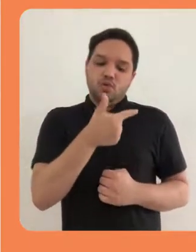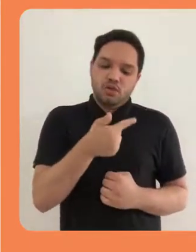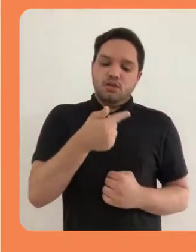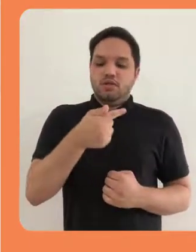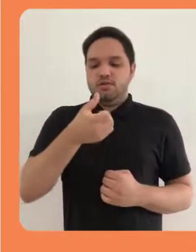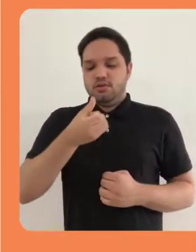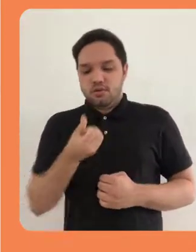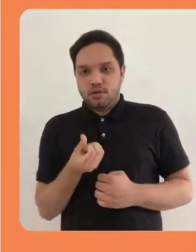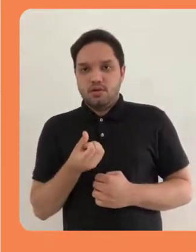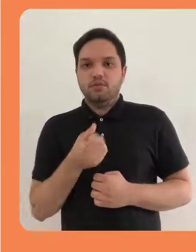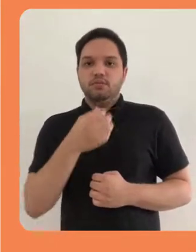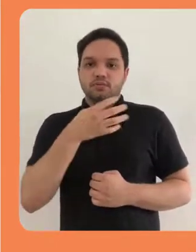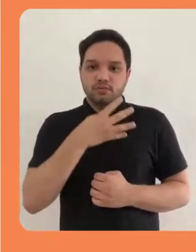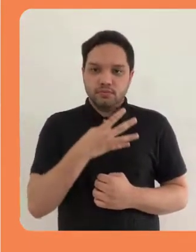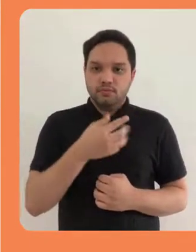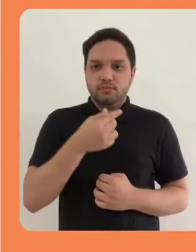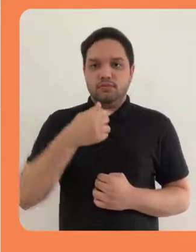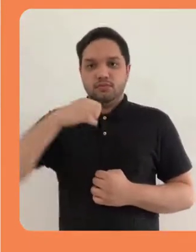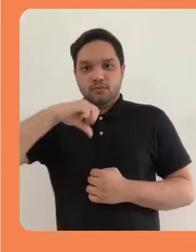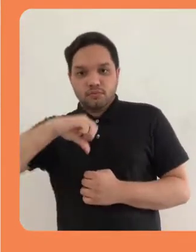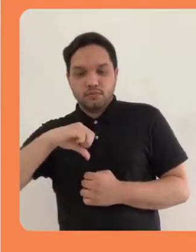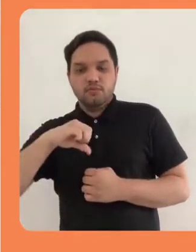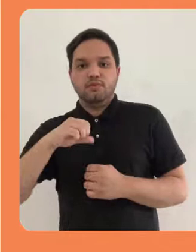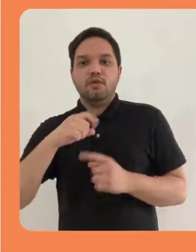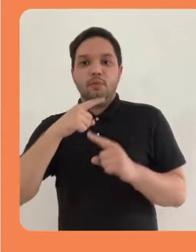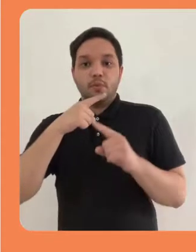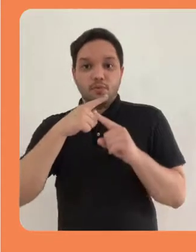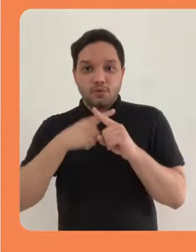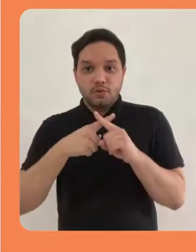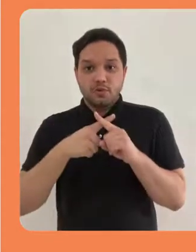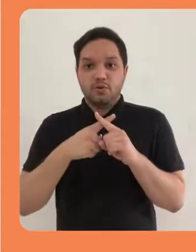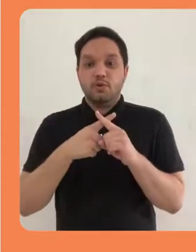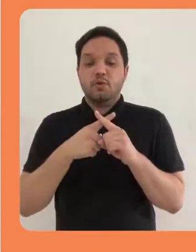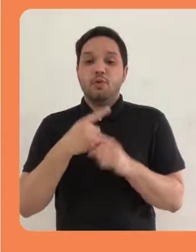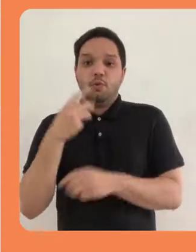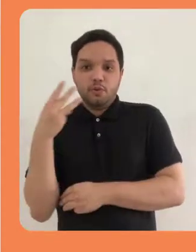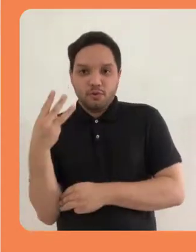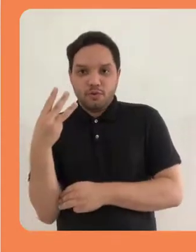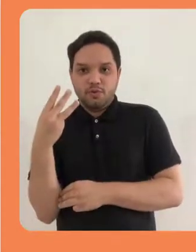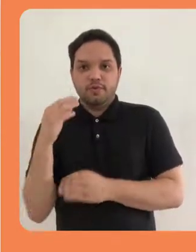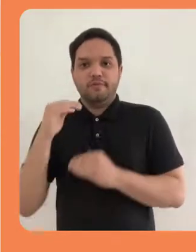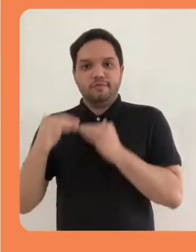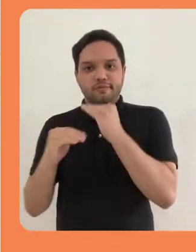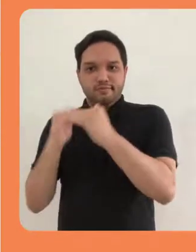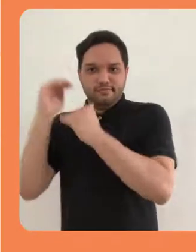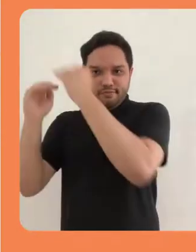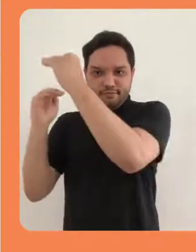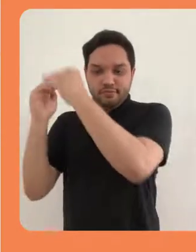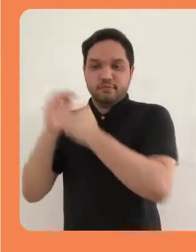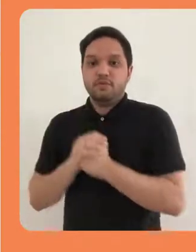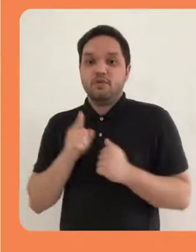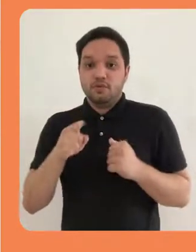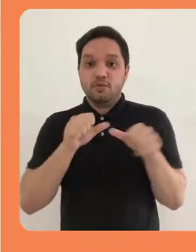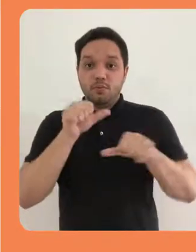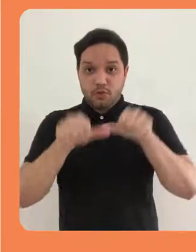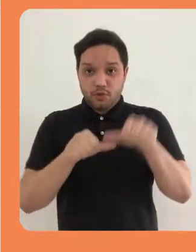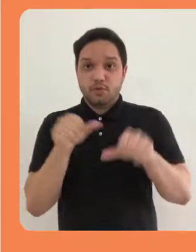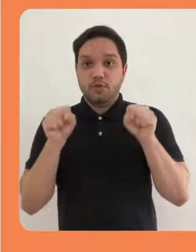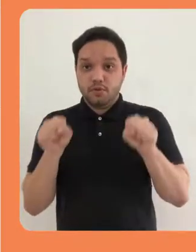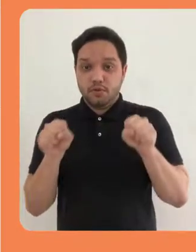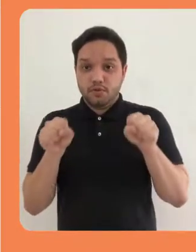120 o atualizar esse é o padrão é 120 276